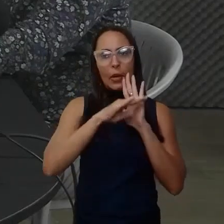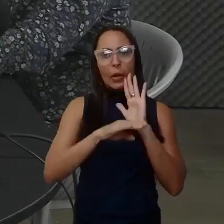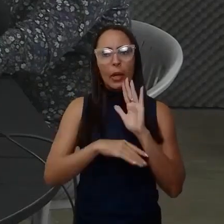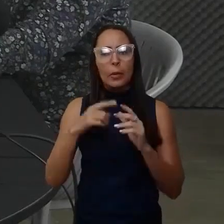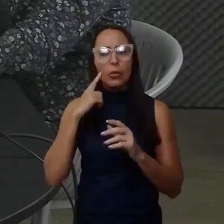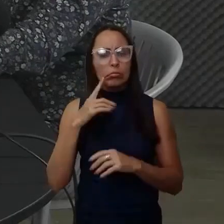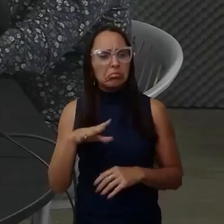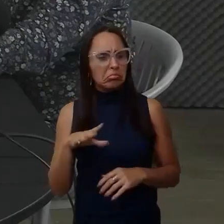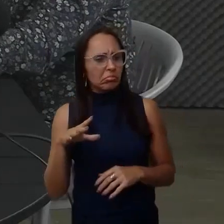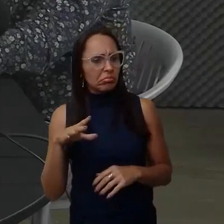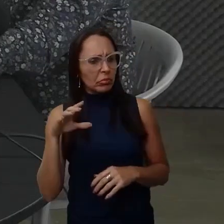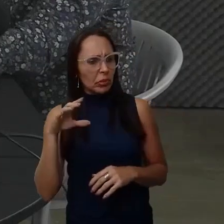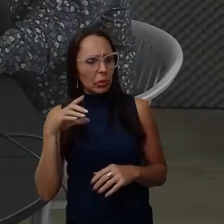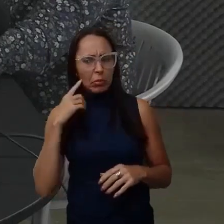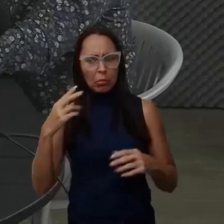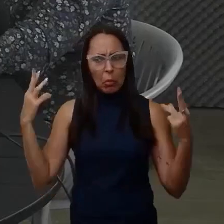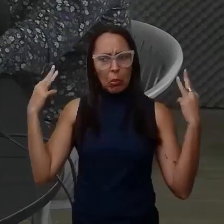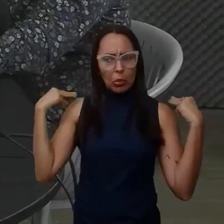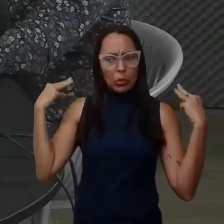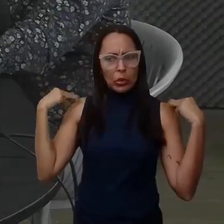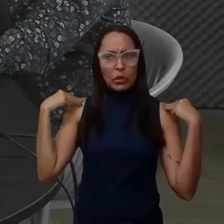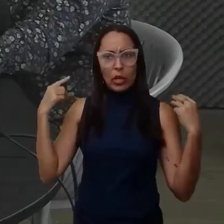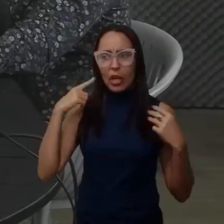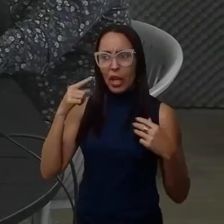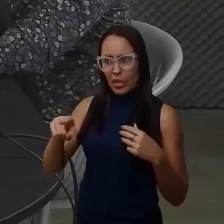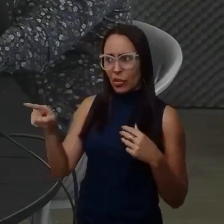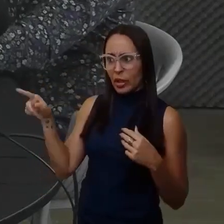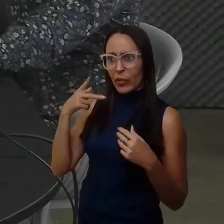a pessoa, né? O motorista. É a senhora tá falando?